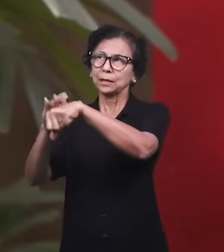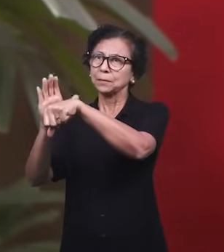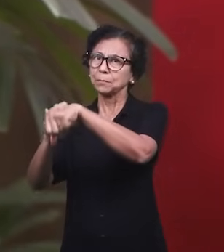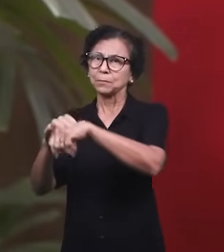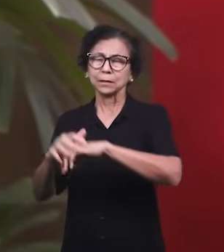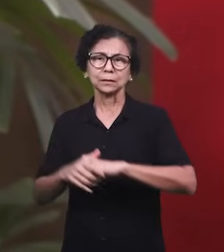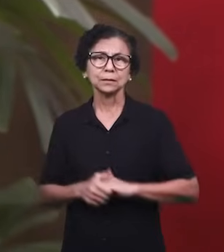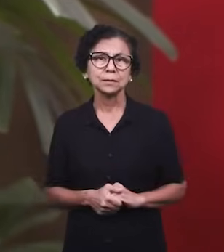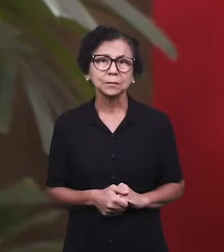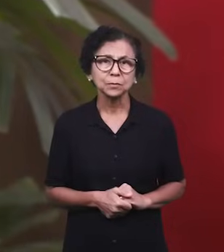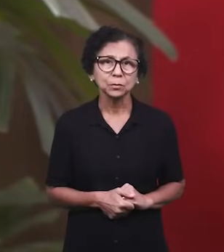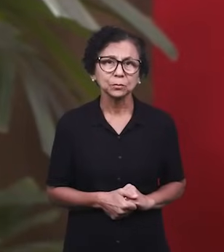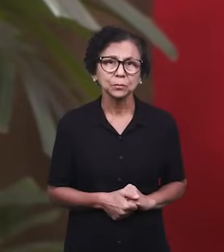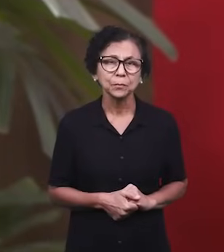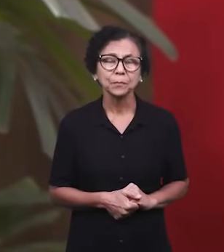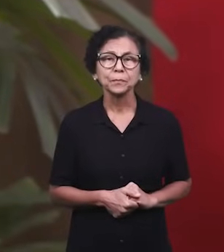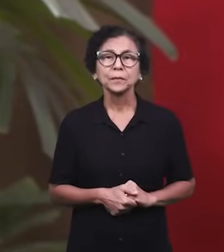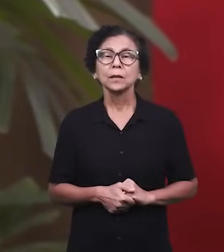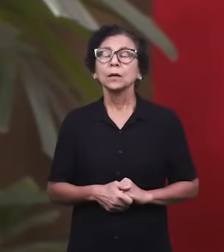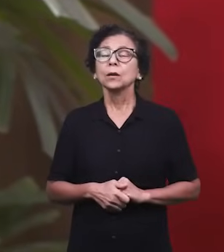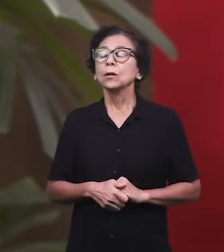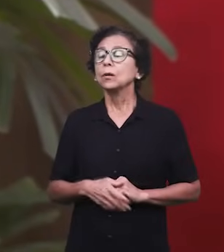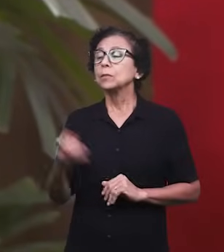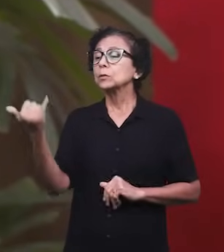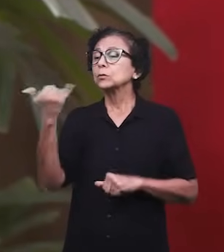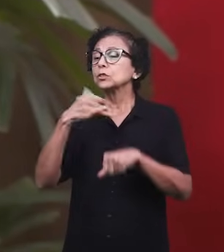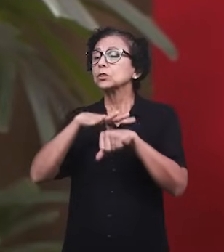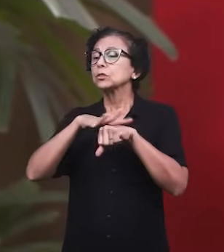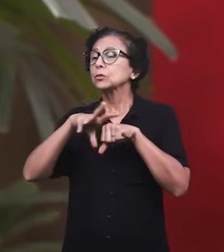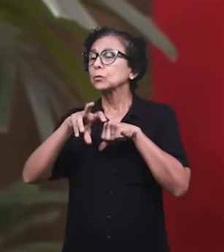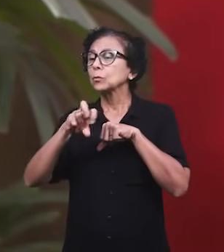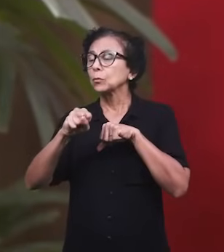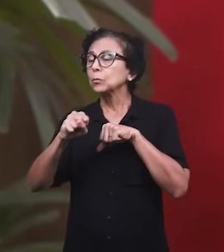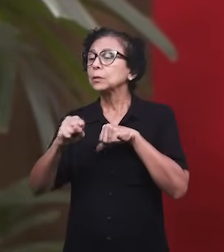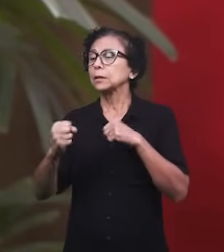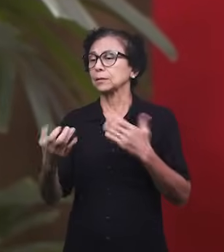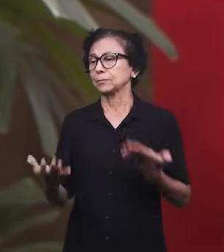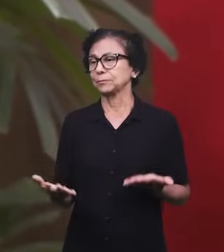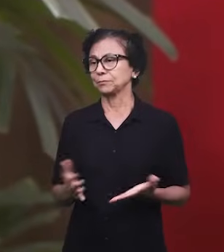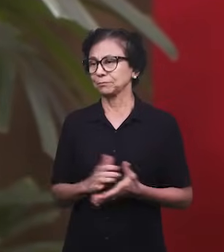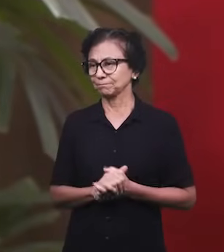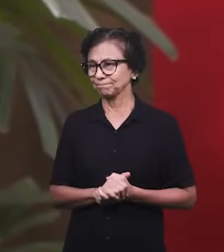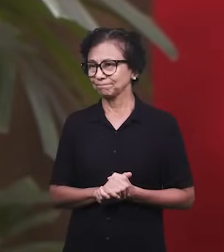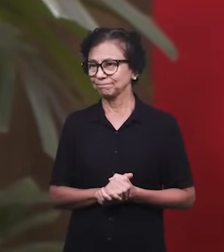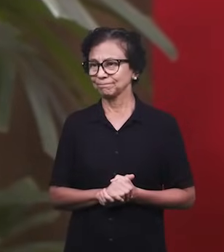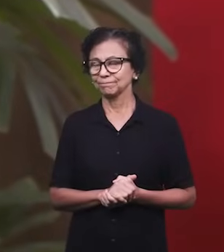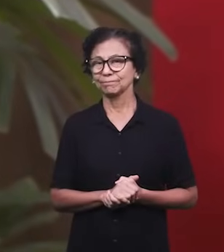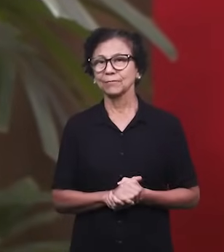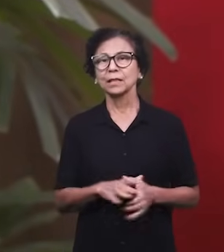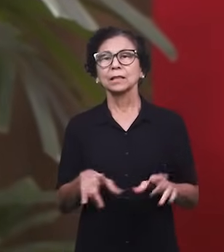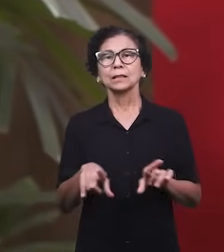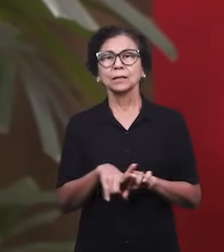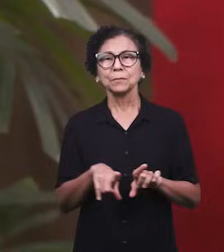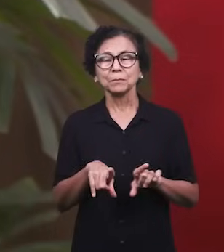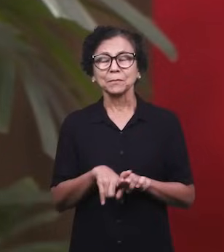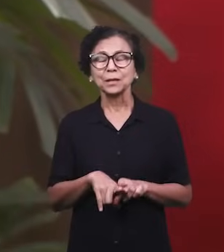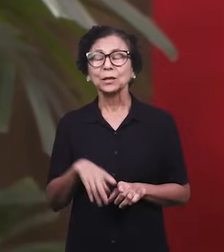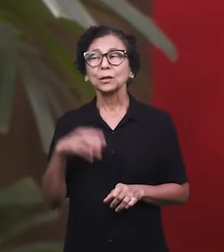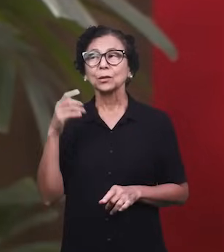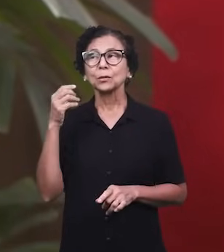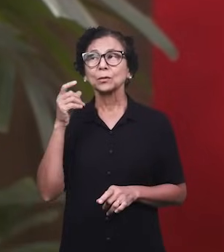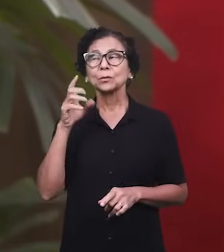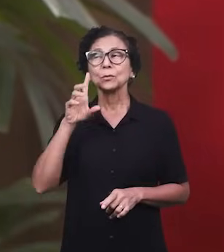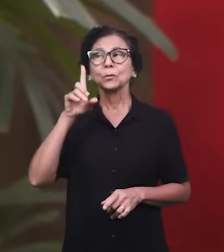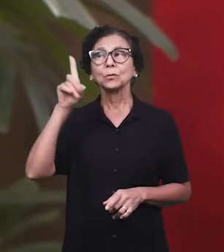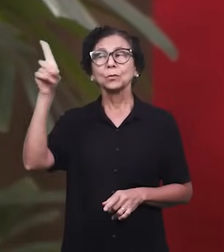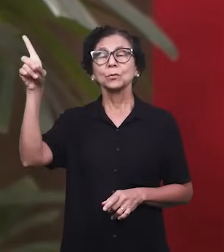por nenhum médico, mas foi escrita pela mão do Senhor. O propósito do Senhor é usar a irmã como instrumento para ganhar uma alma